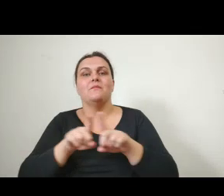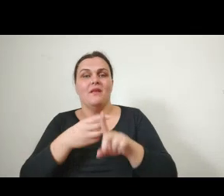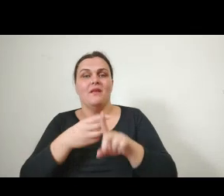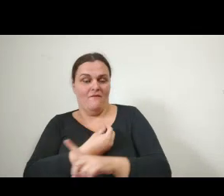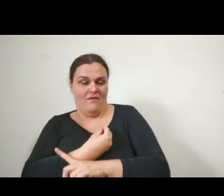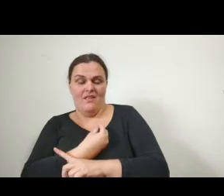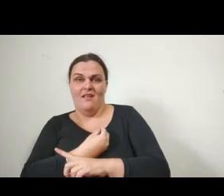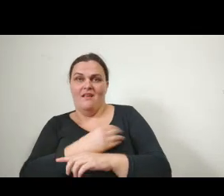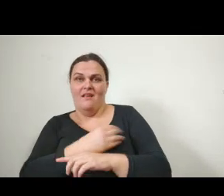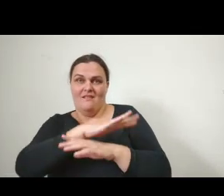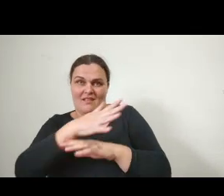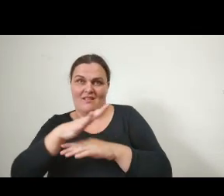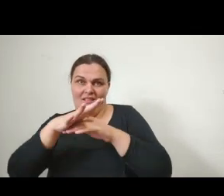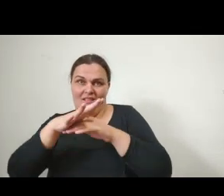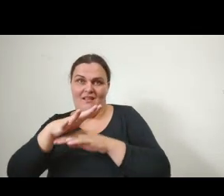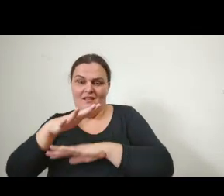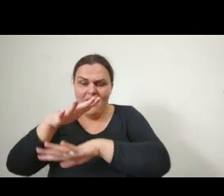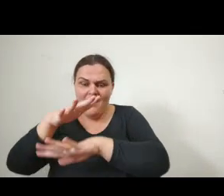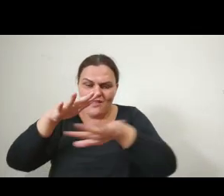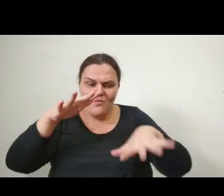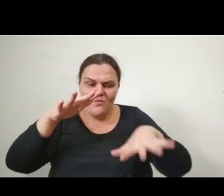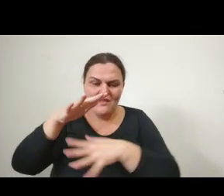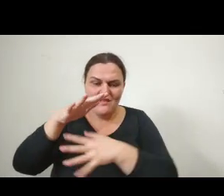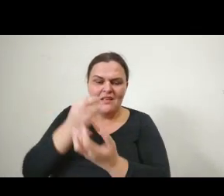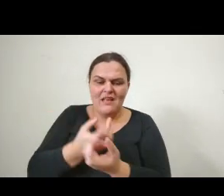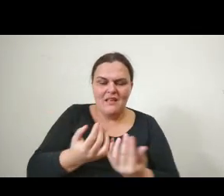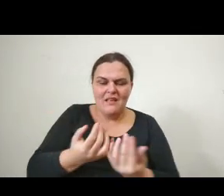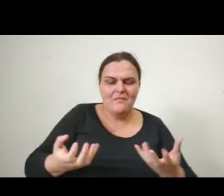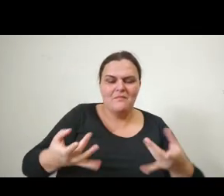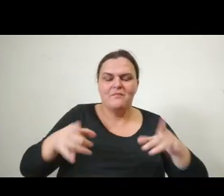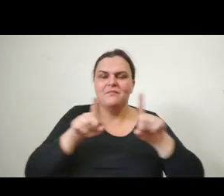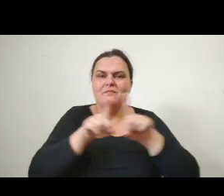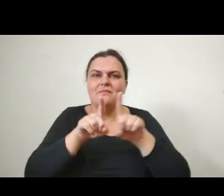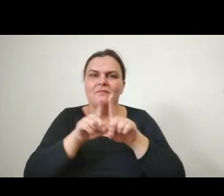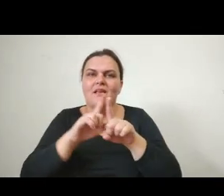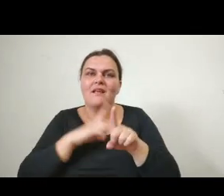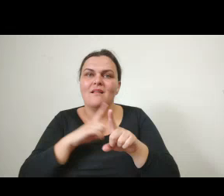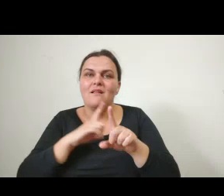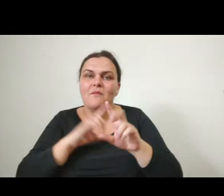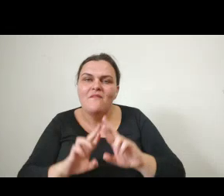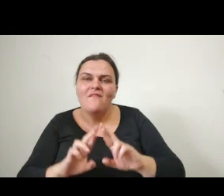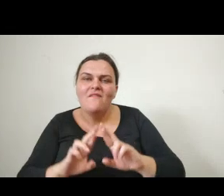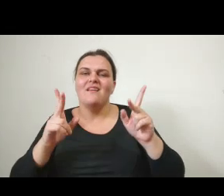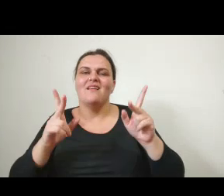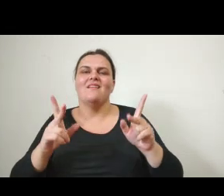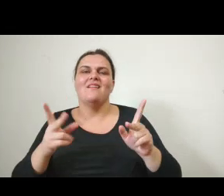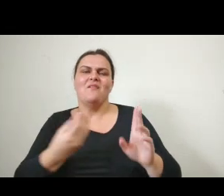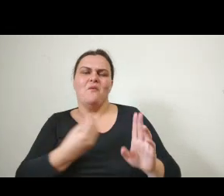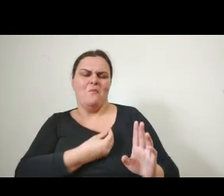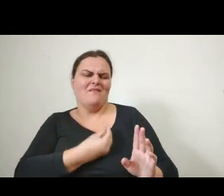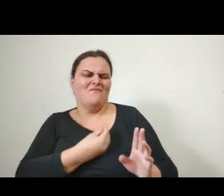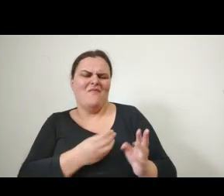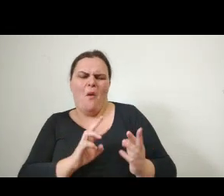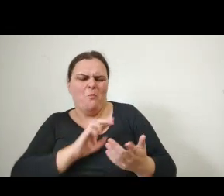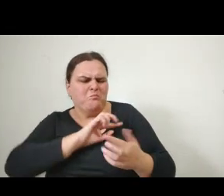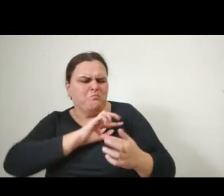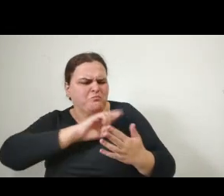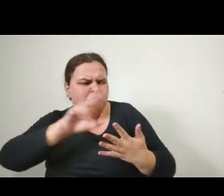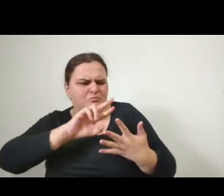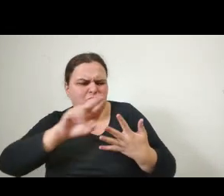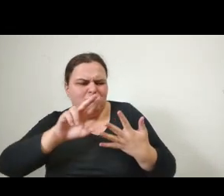São, né, ecossistemas onde a gente encontra, né, uma grande, então, biodiversidade. Mas, olha, estima-se que cerca